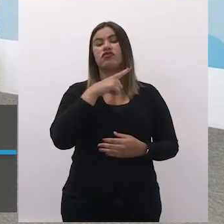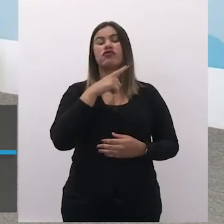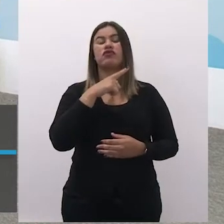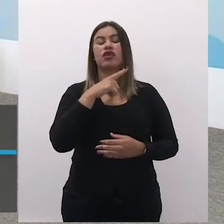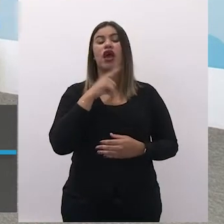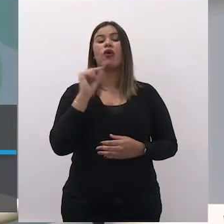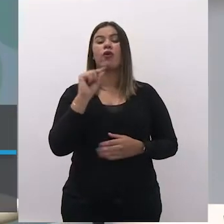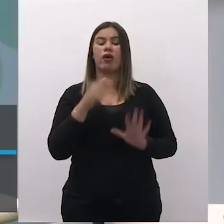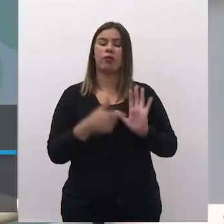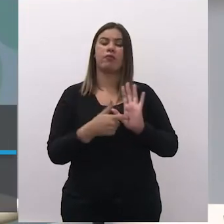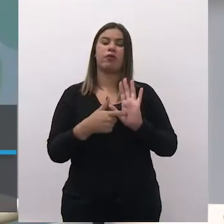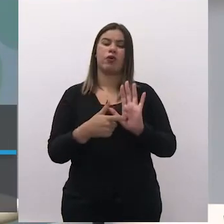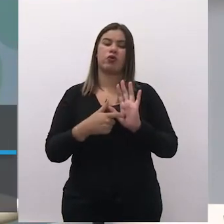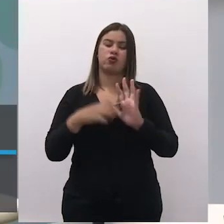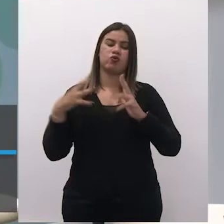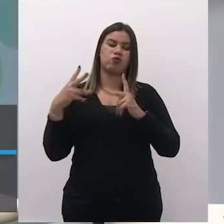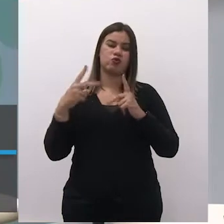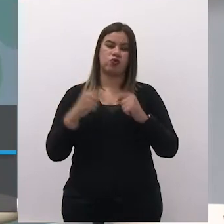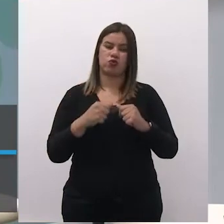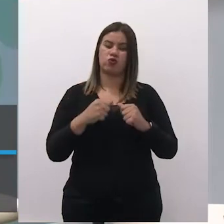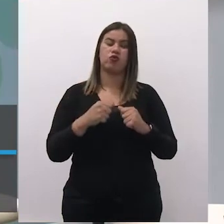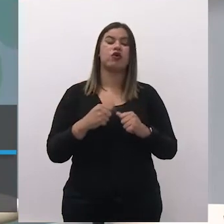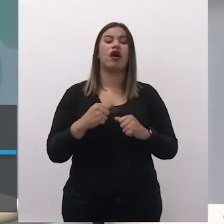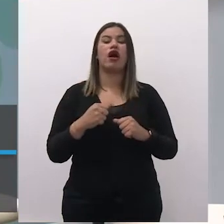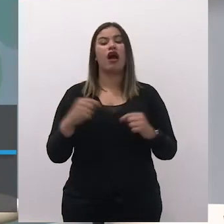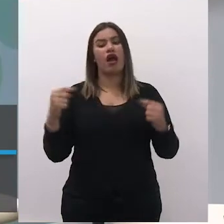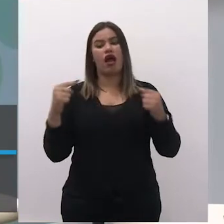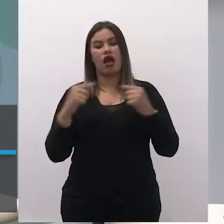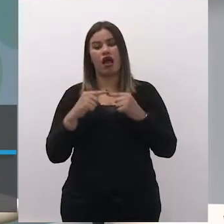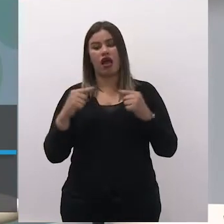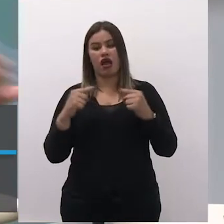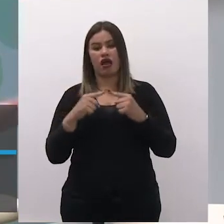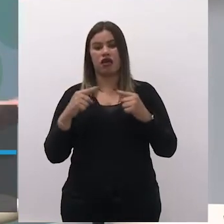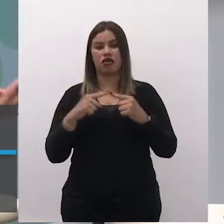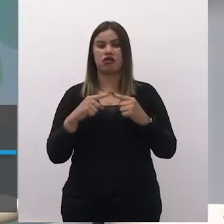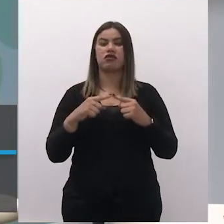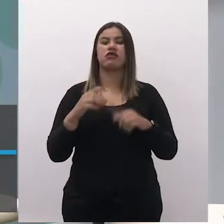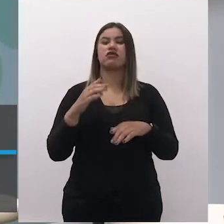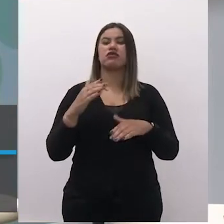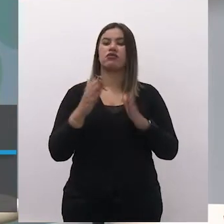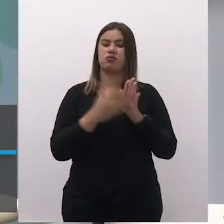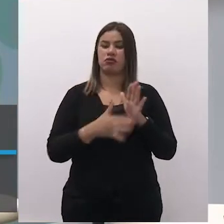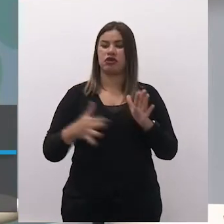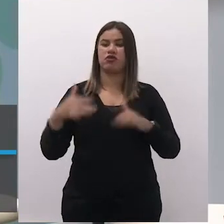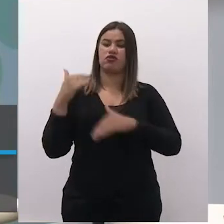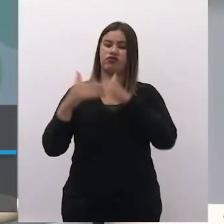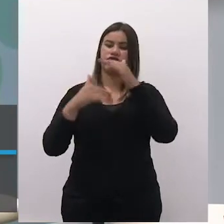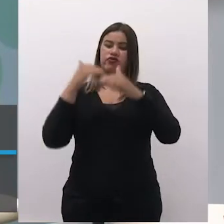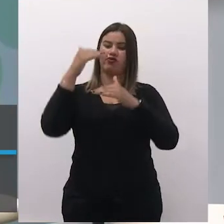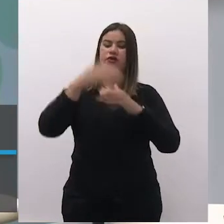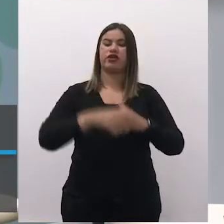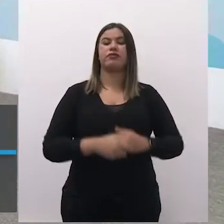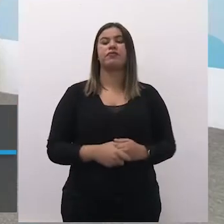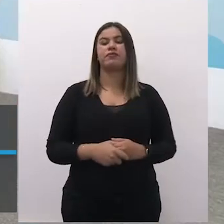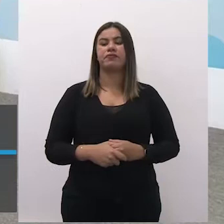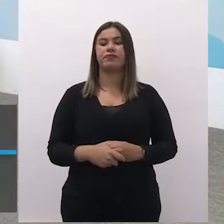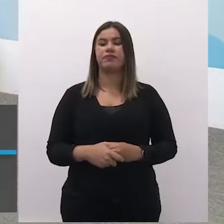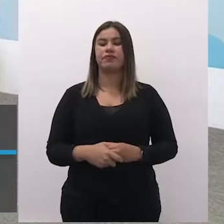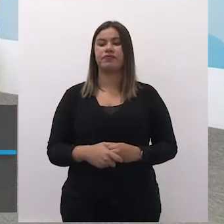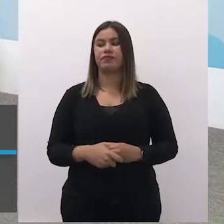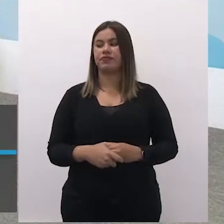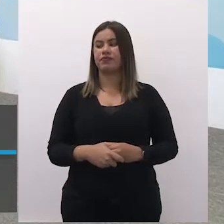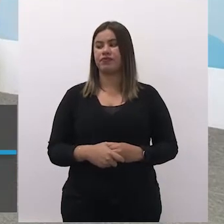apresentar todas as aprendizagens diante esse estágio de desenvolvimento também. Tá? É o